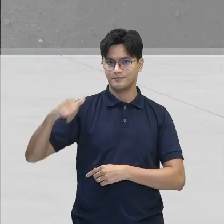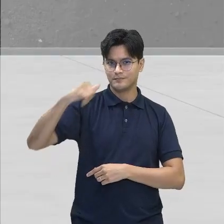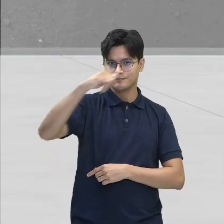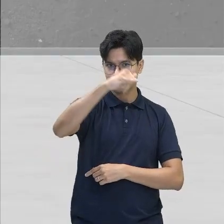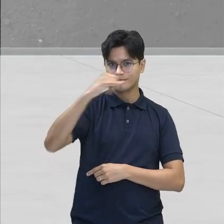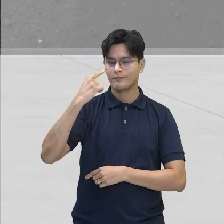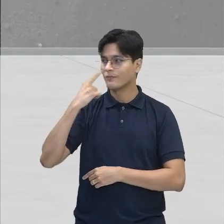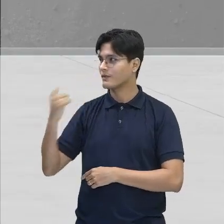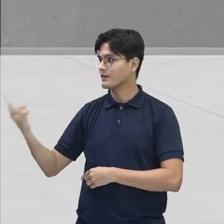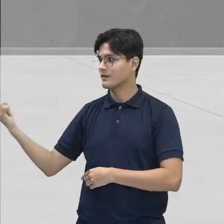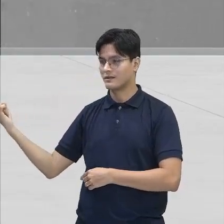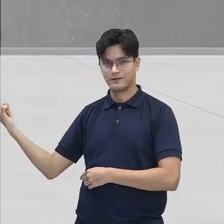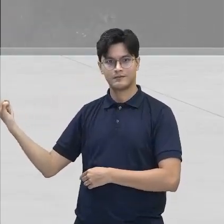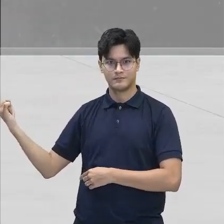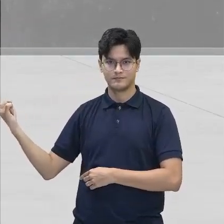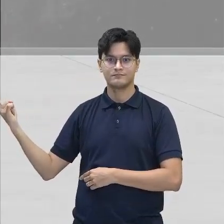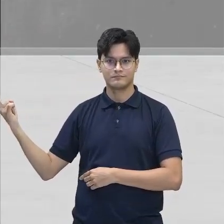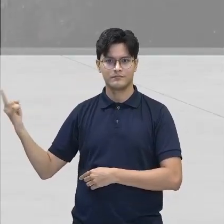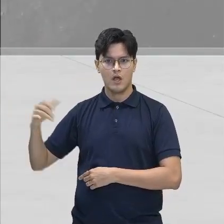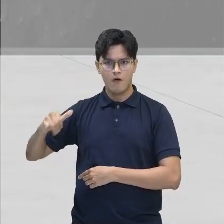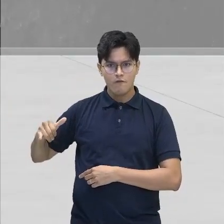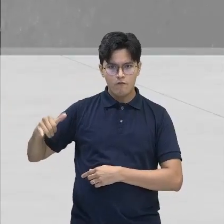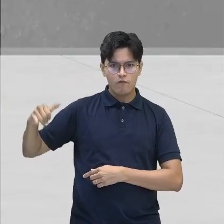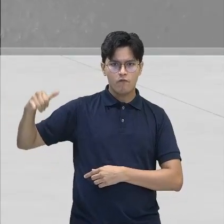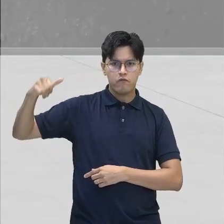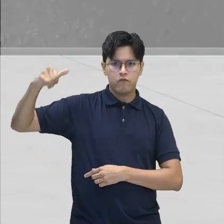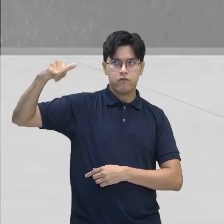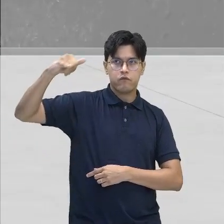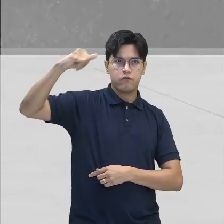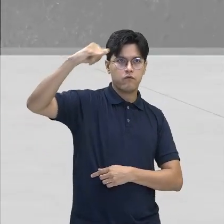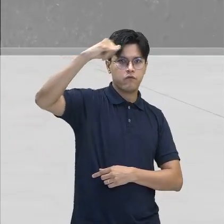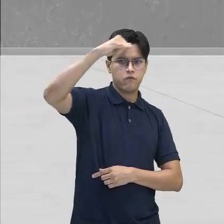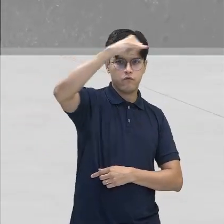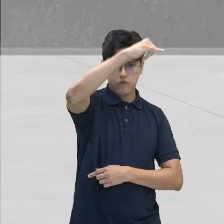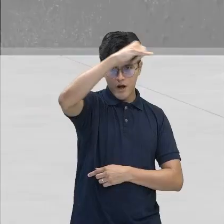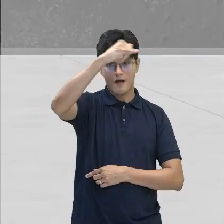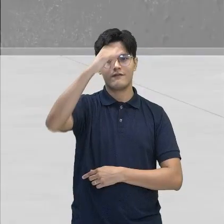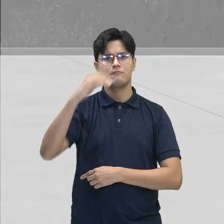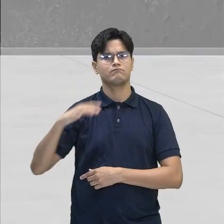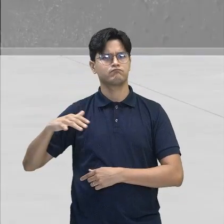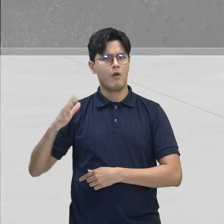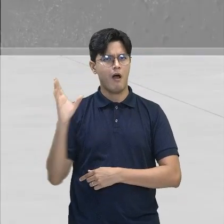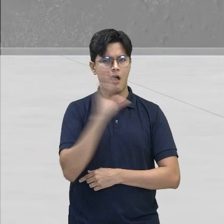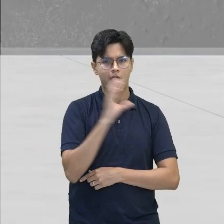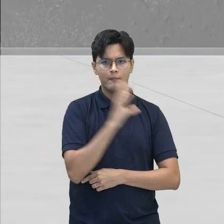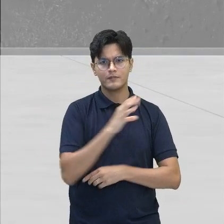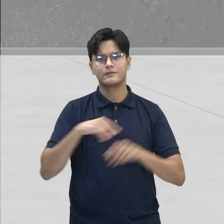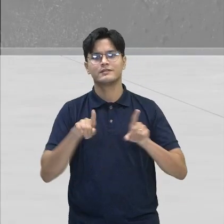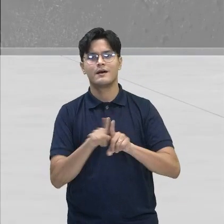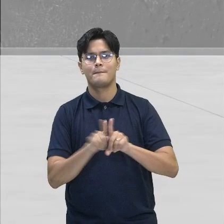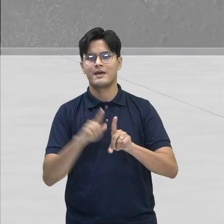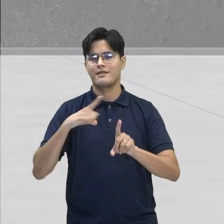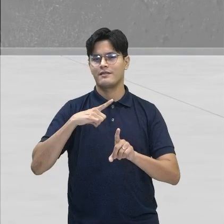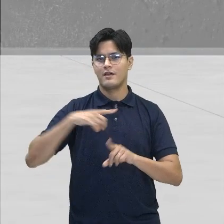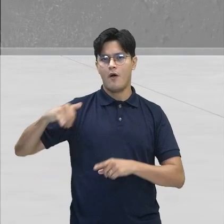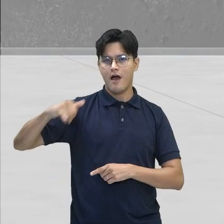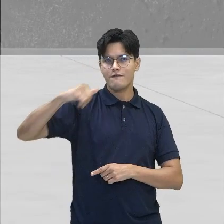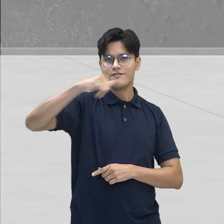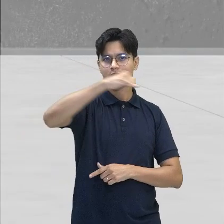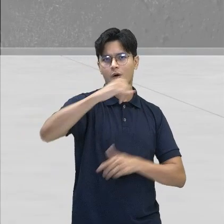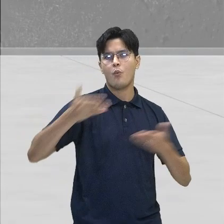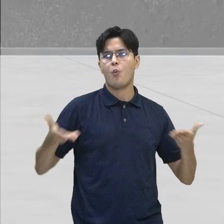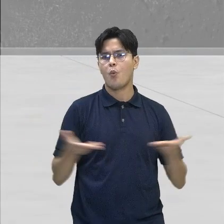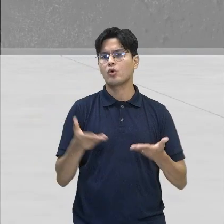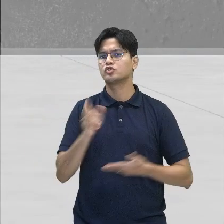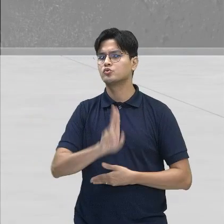né, o Concorde, né, que voava acima da velocidade do som. E aqui a gente tem os aviões modernos que a gente